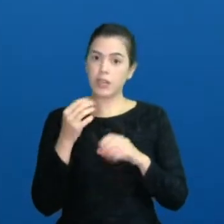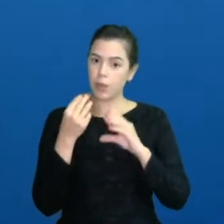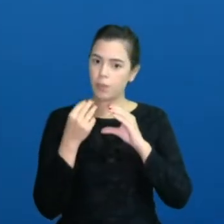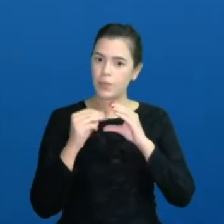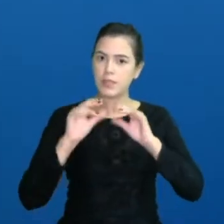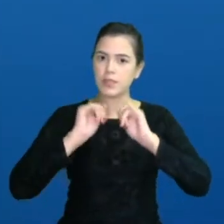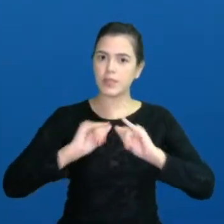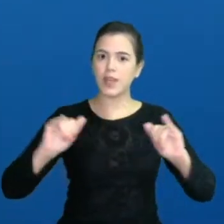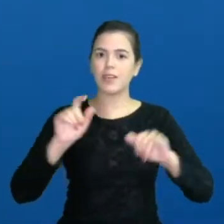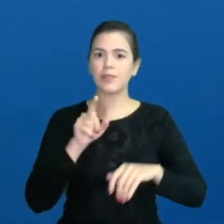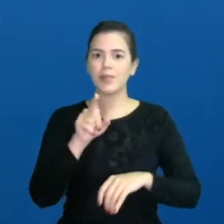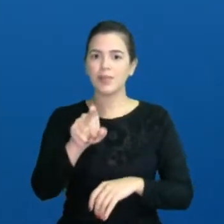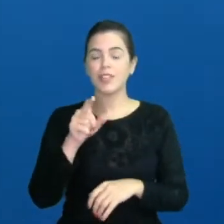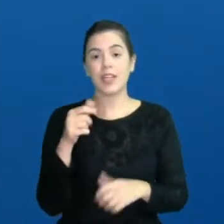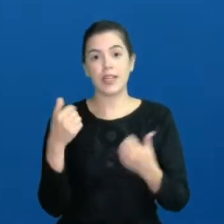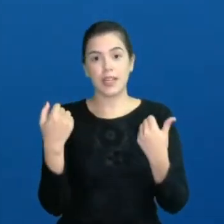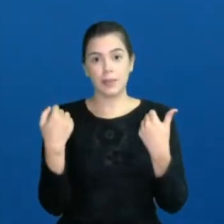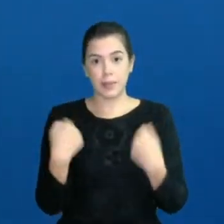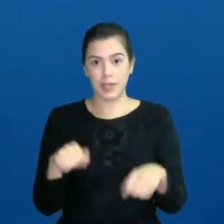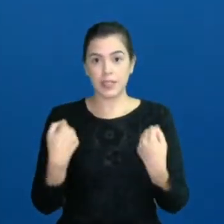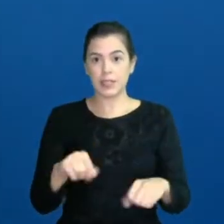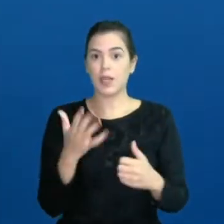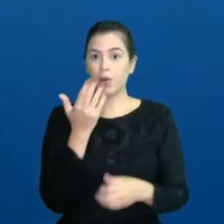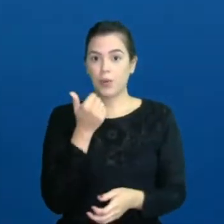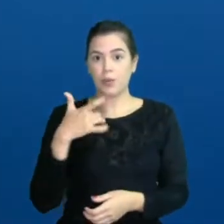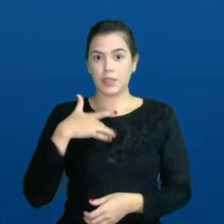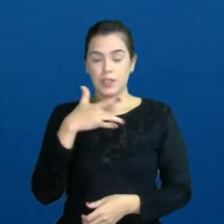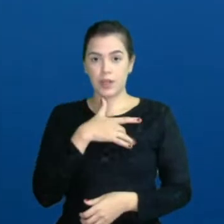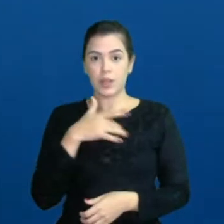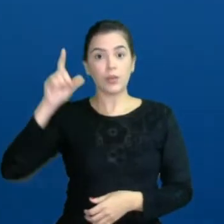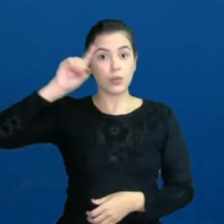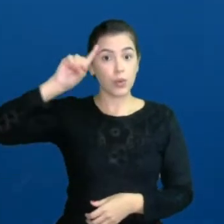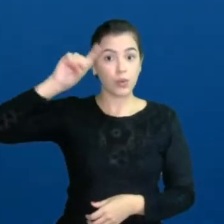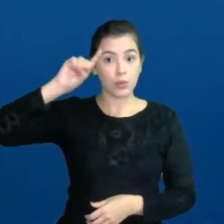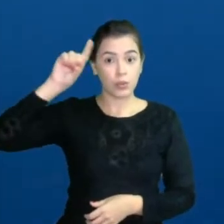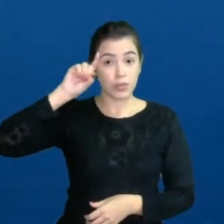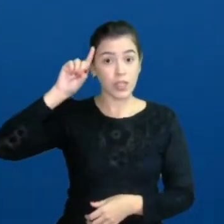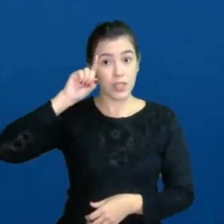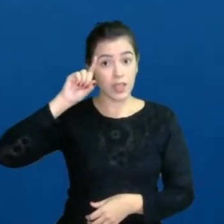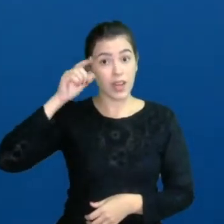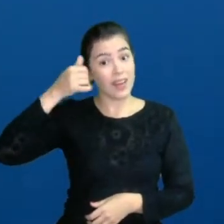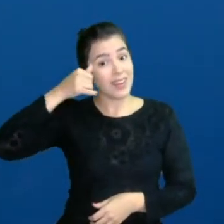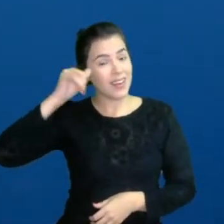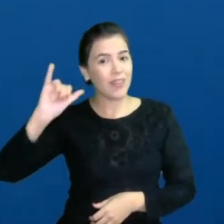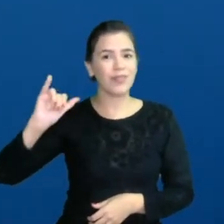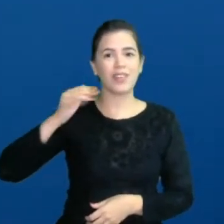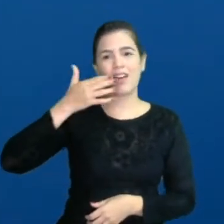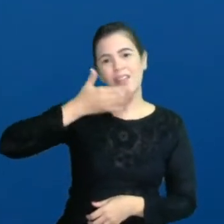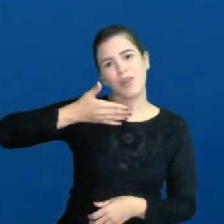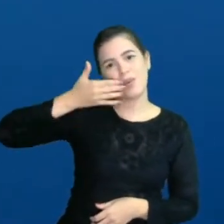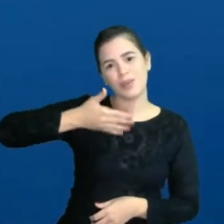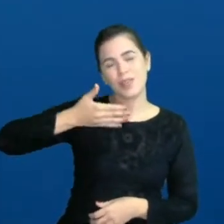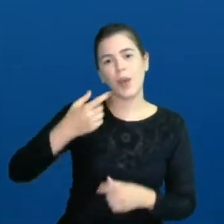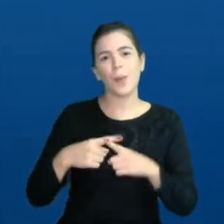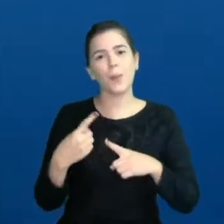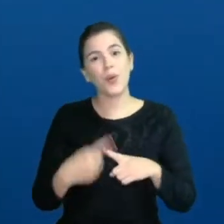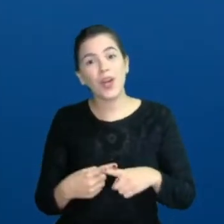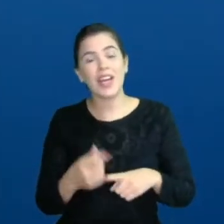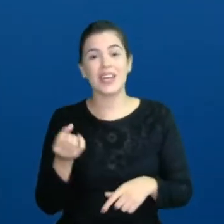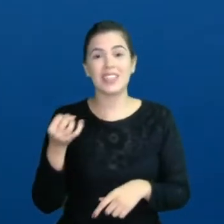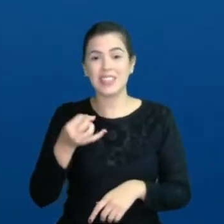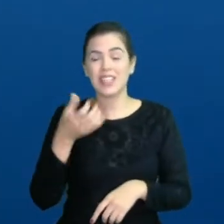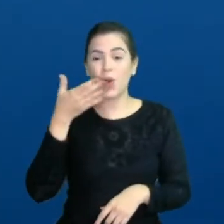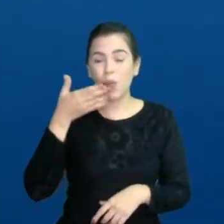vocês. Devemos comer alimentos saudáveis todos os dias e evitar comer doces. Porque se a gente comer doce